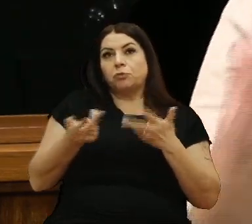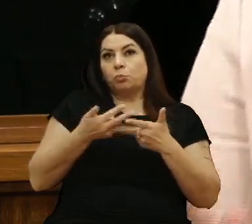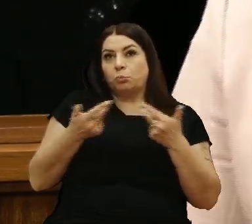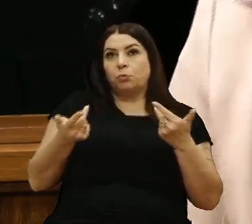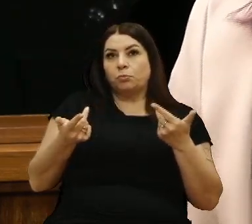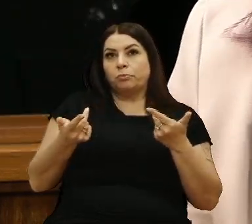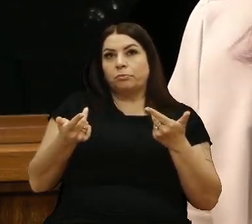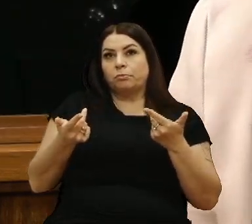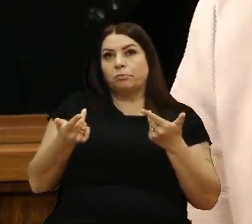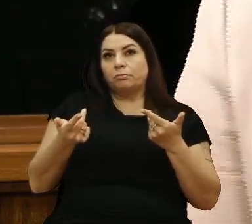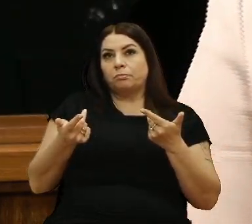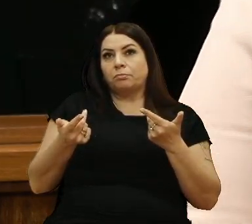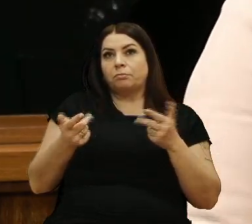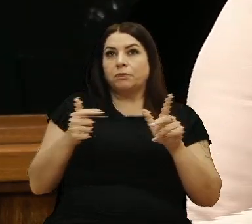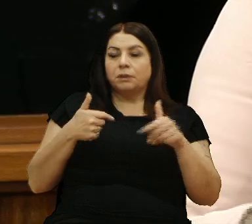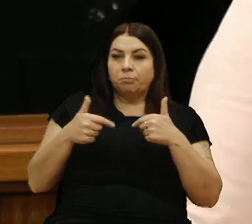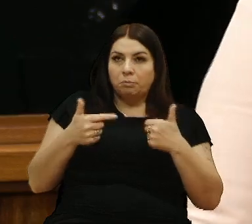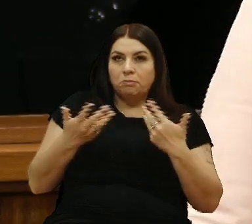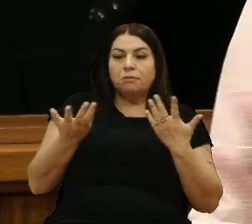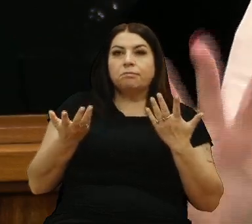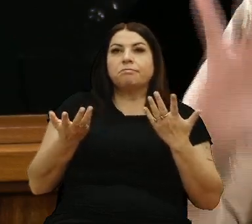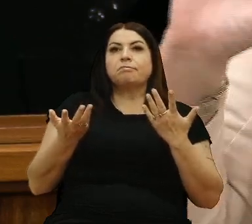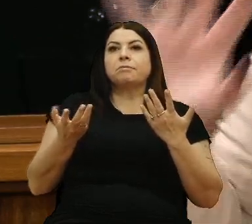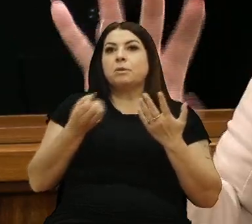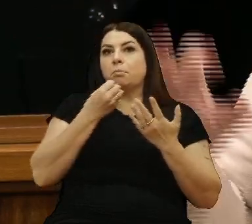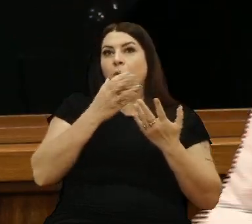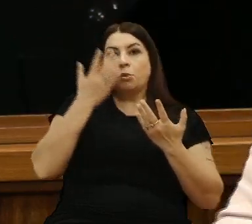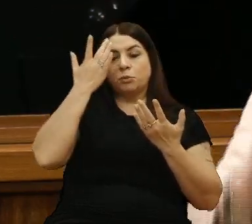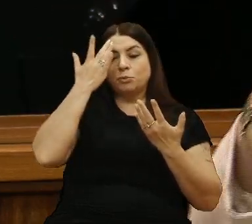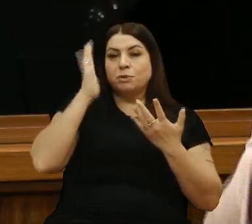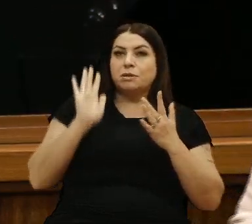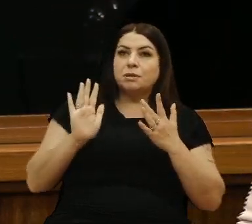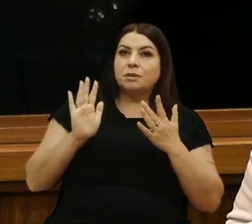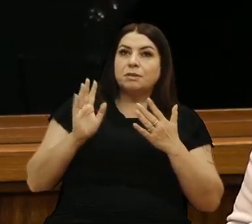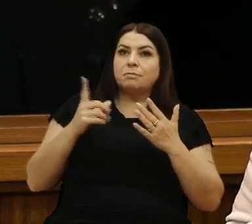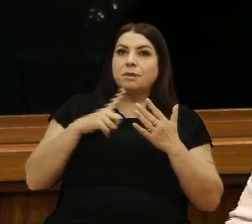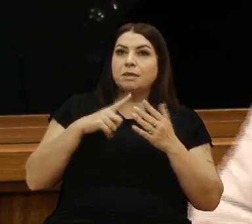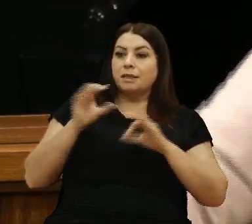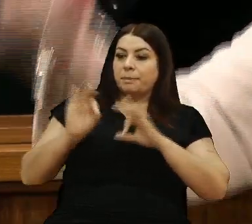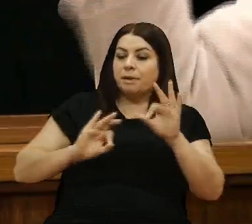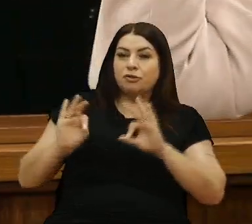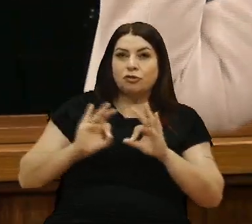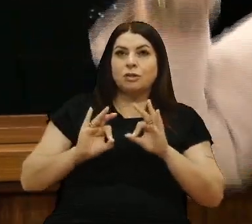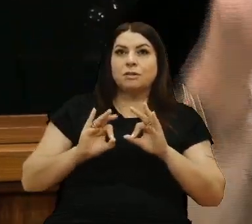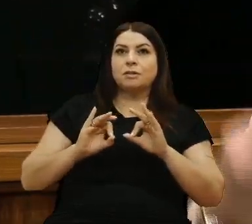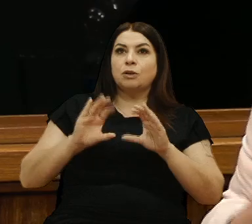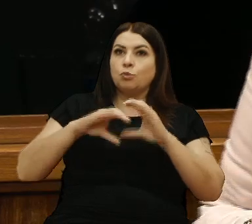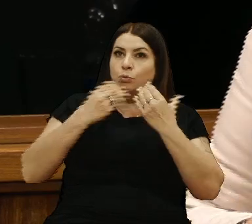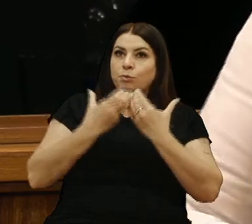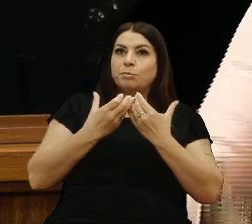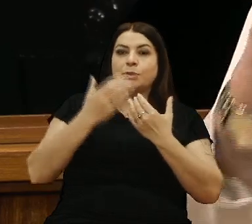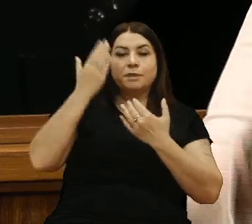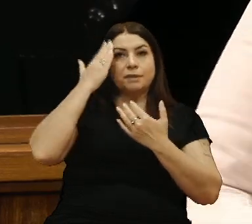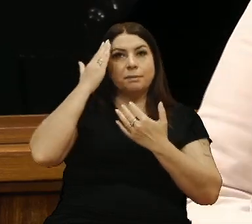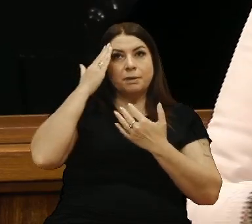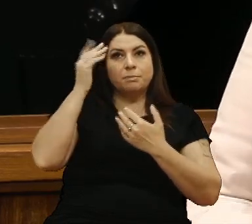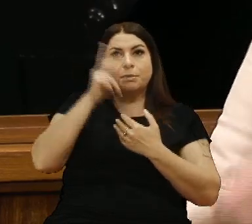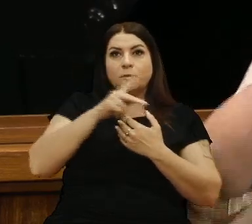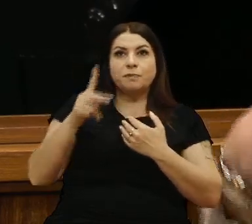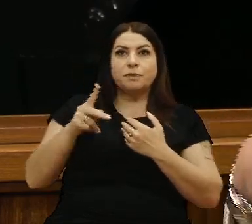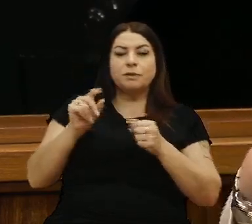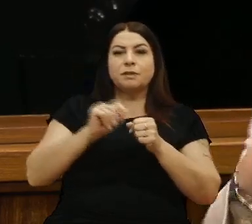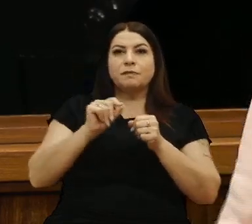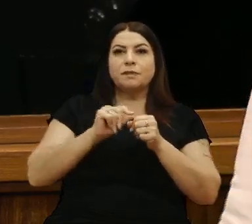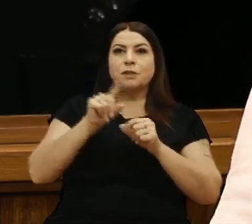coisa trabalhada e boa, não sei, mas tem que ser planejada, a comunidade precisa saber, as professoras estão